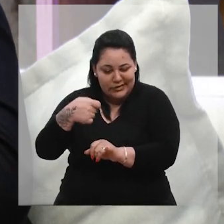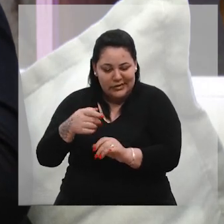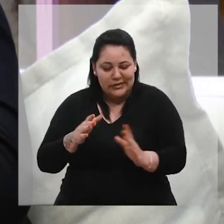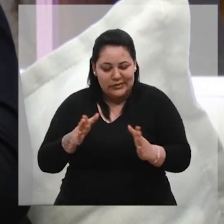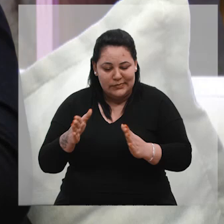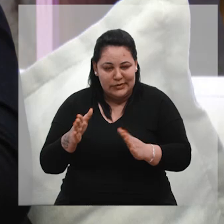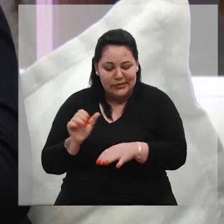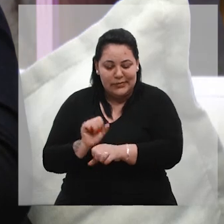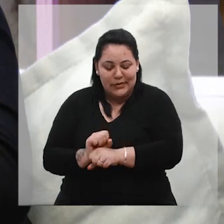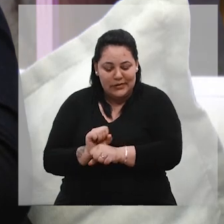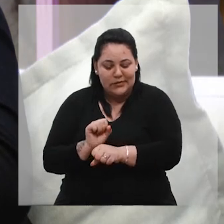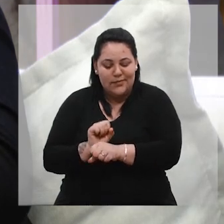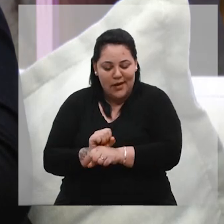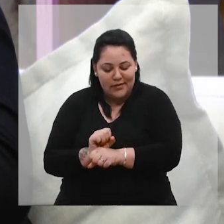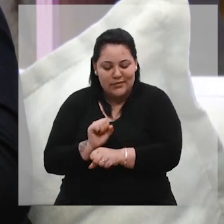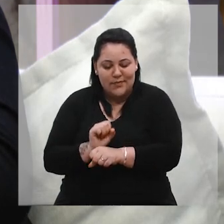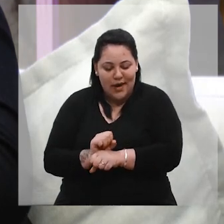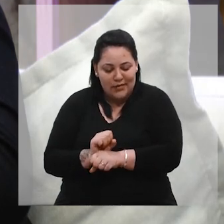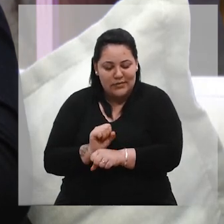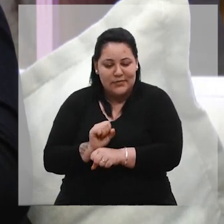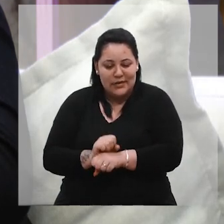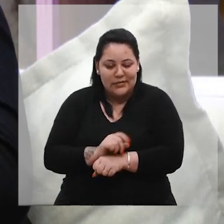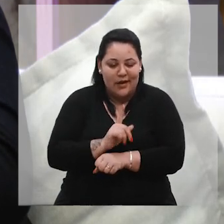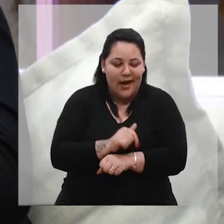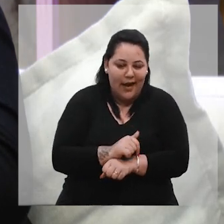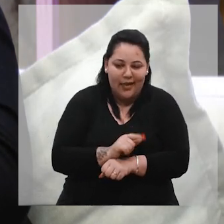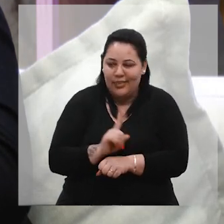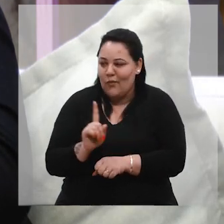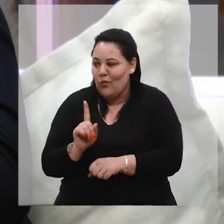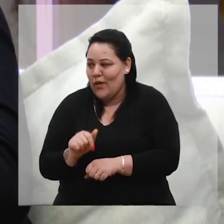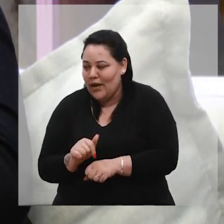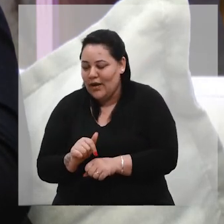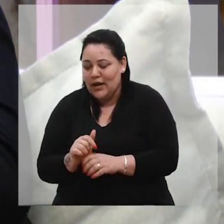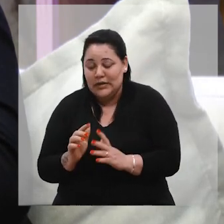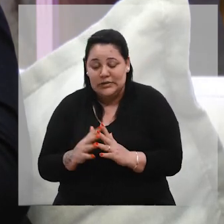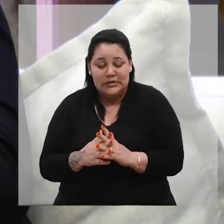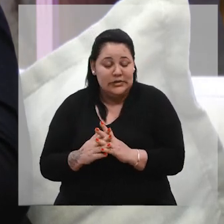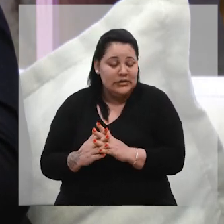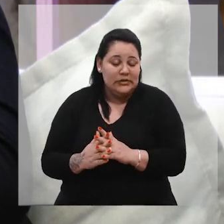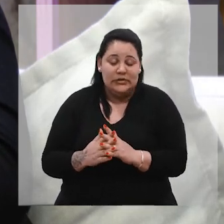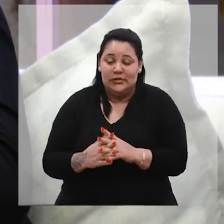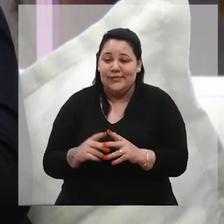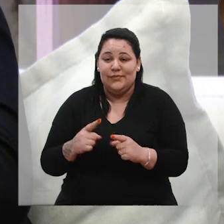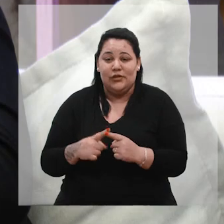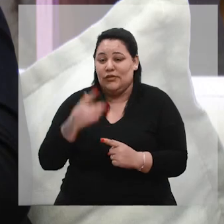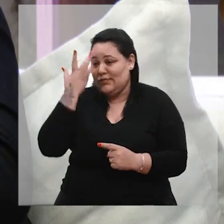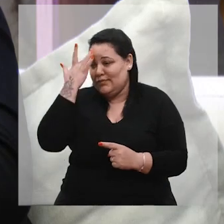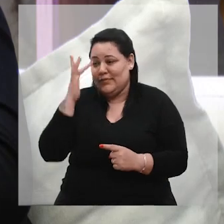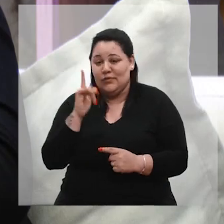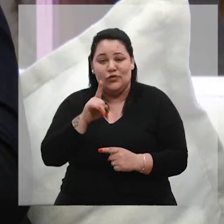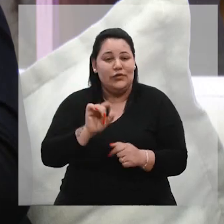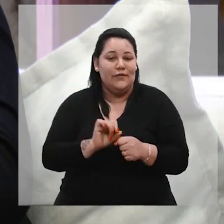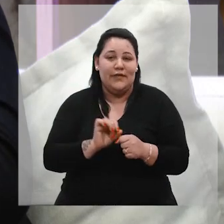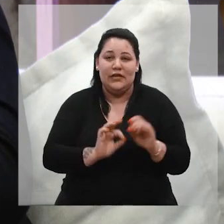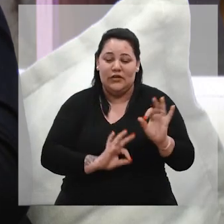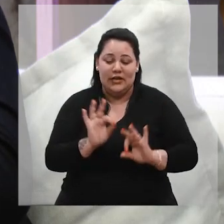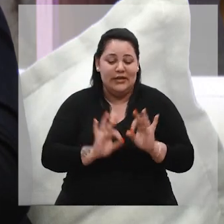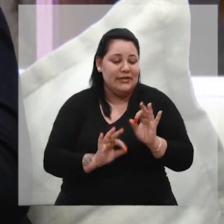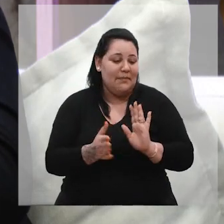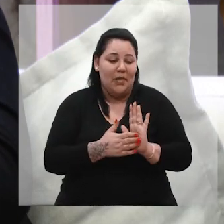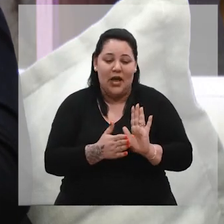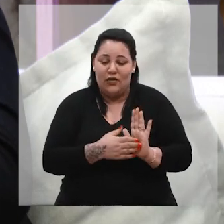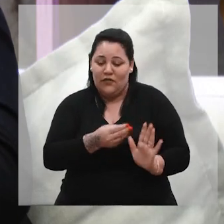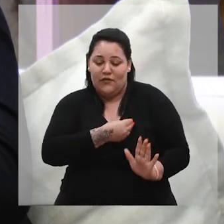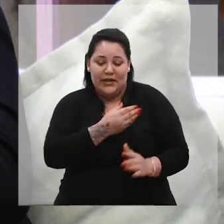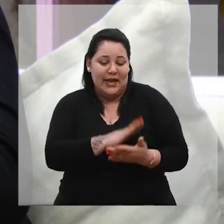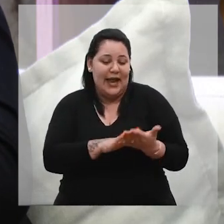naquela esperando se é ou não, foi bem complicado, assim, porque tu não consegue mais ter planos, tu não sabe se daqui um ano tu vai estar aqui